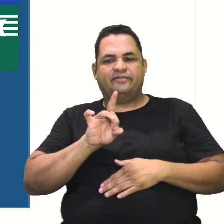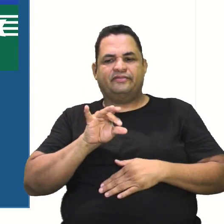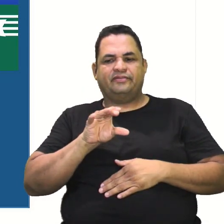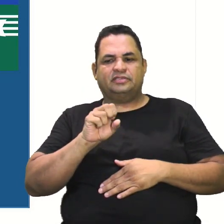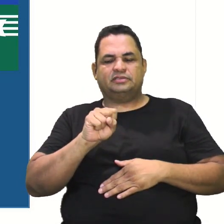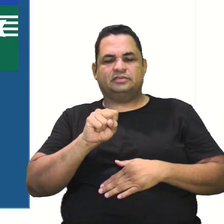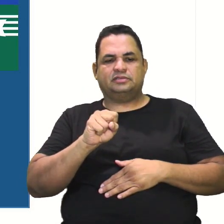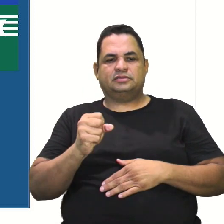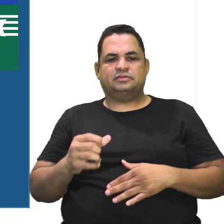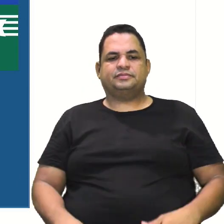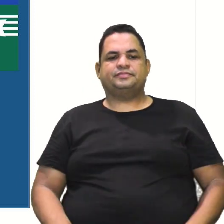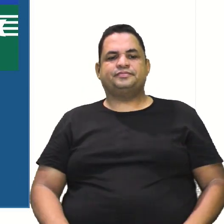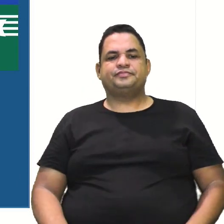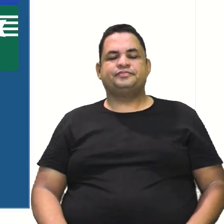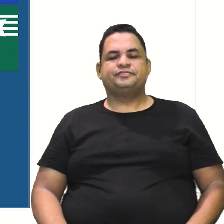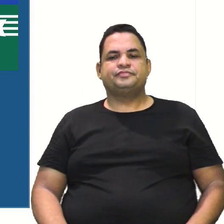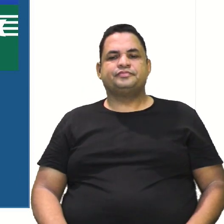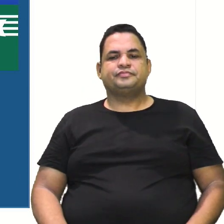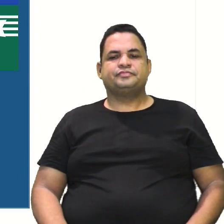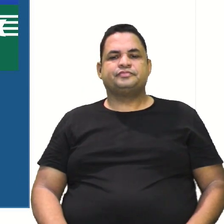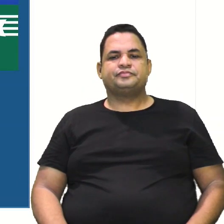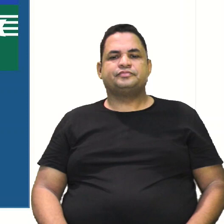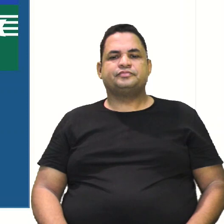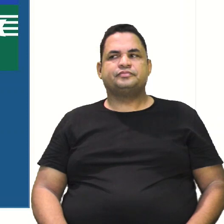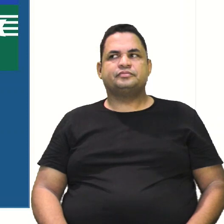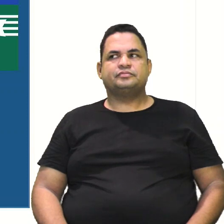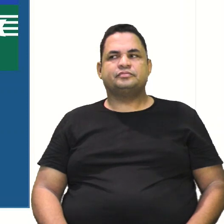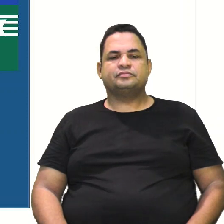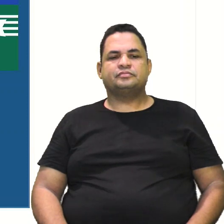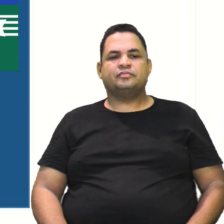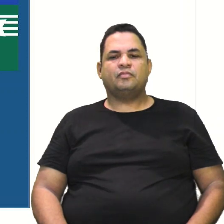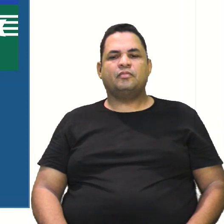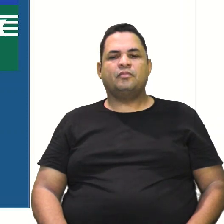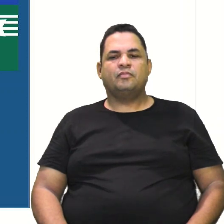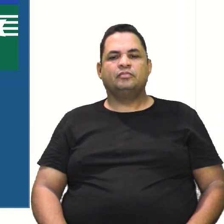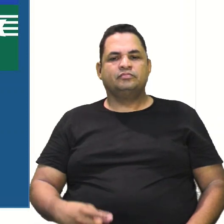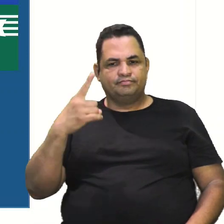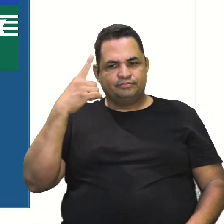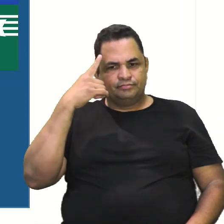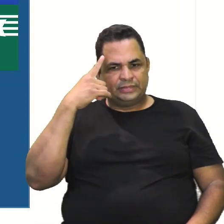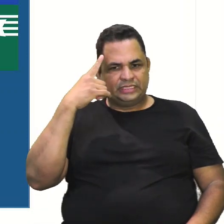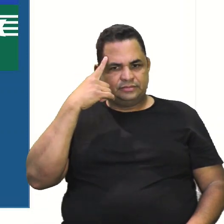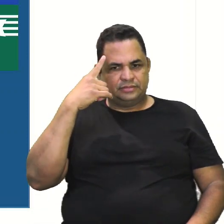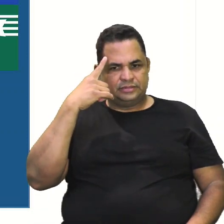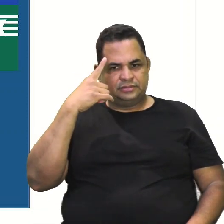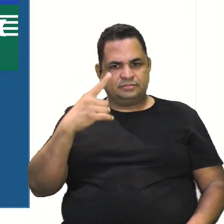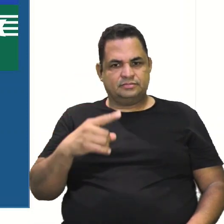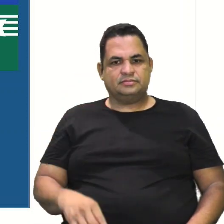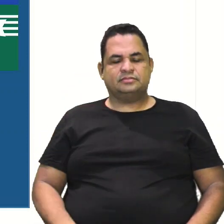retas reversas. E aí? Pensa.